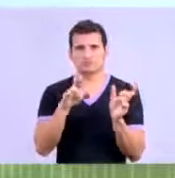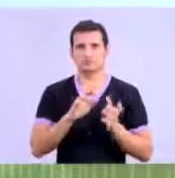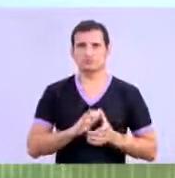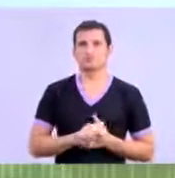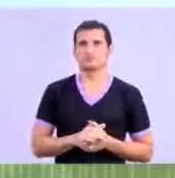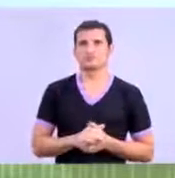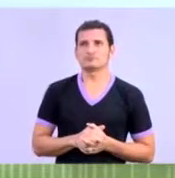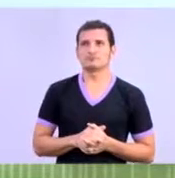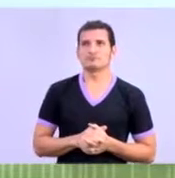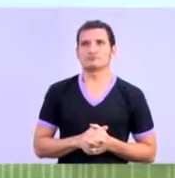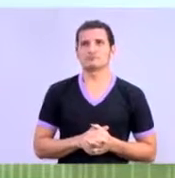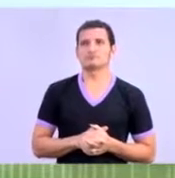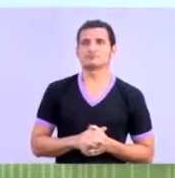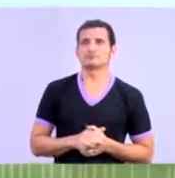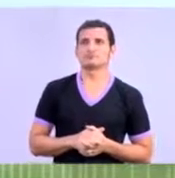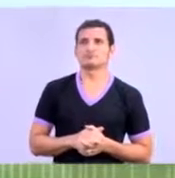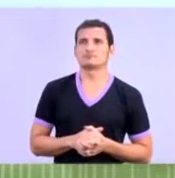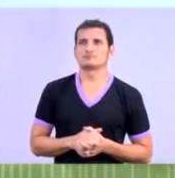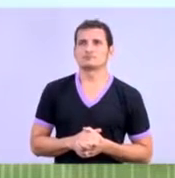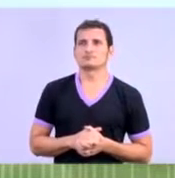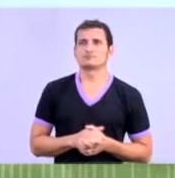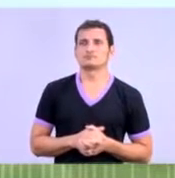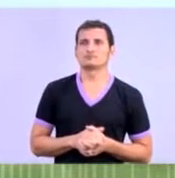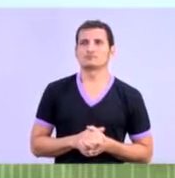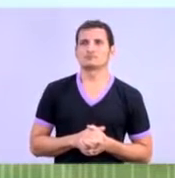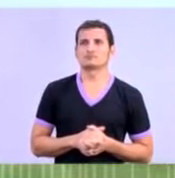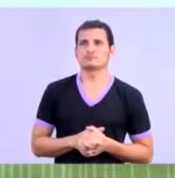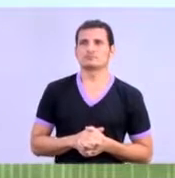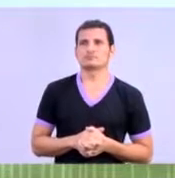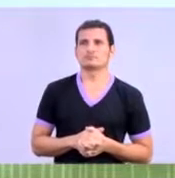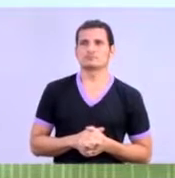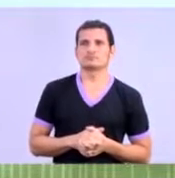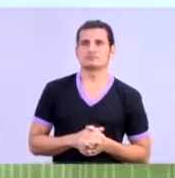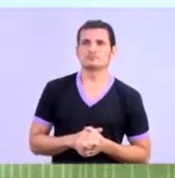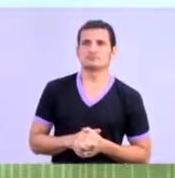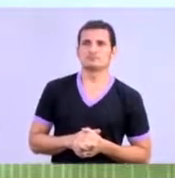Problemas. Houston. Problem.